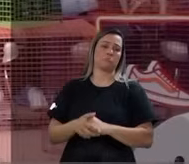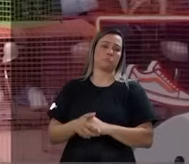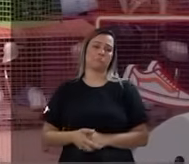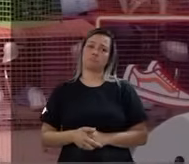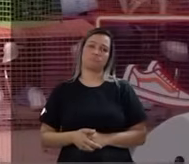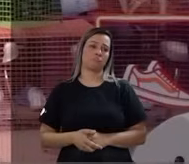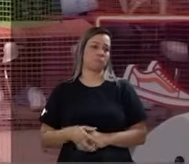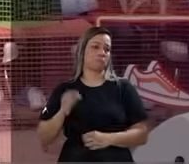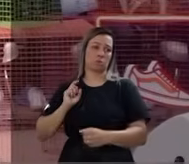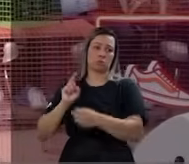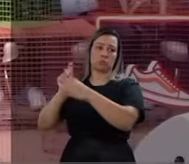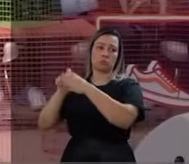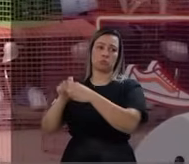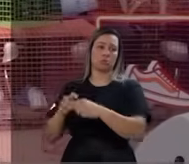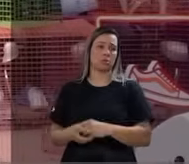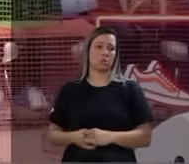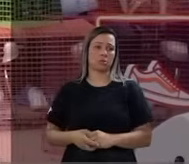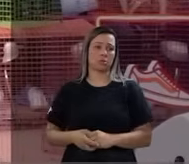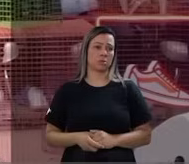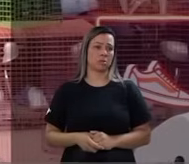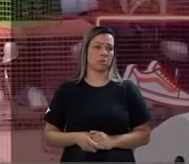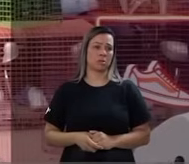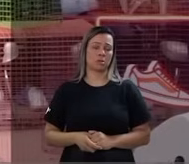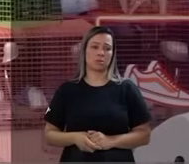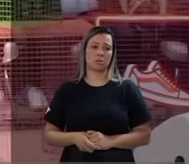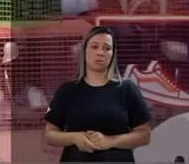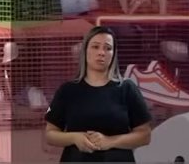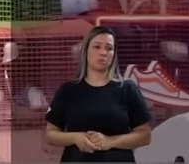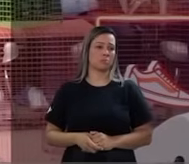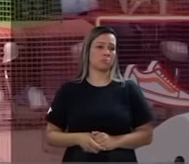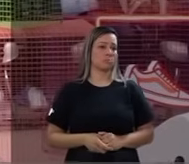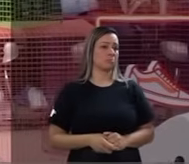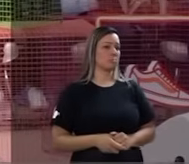Eu vi Jesus.